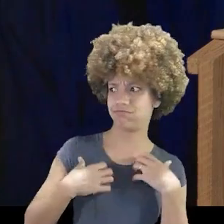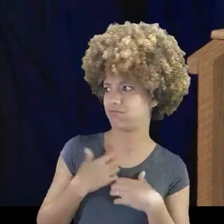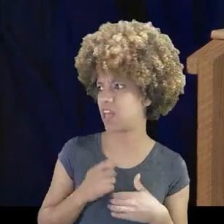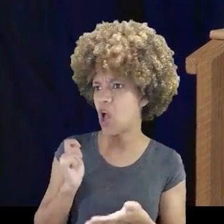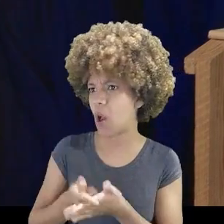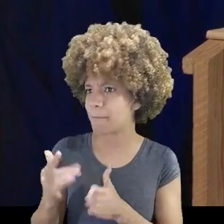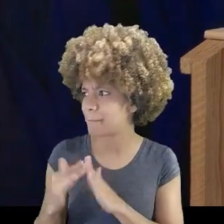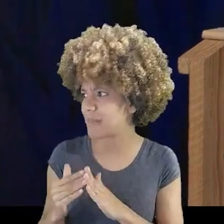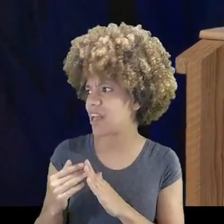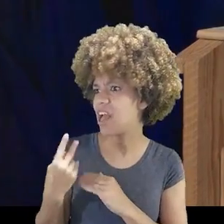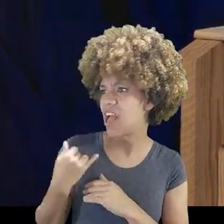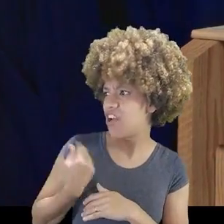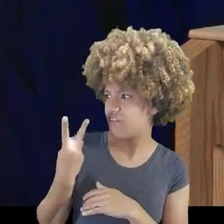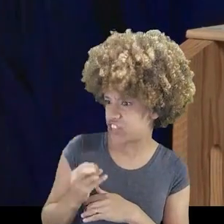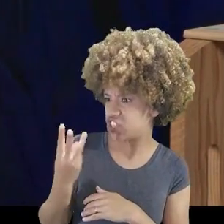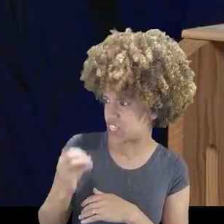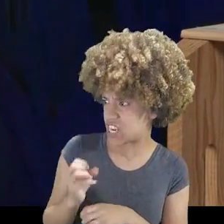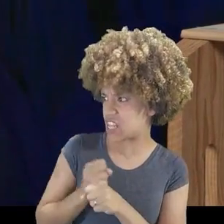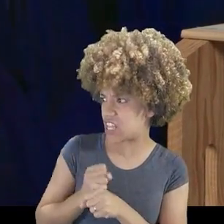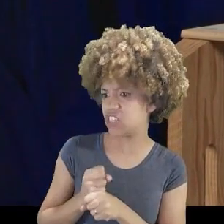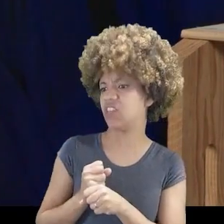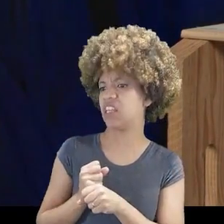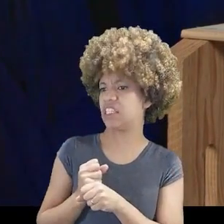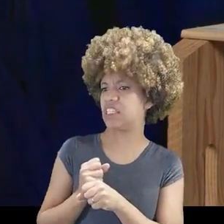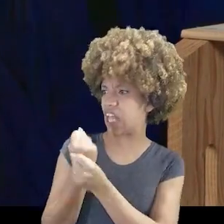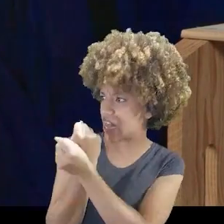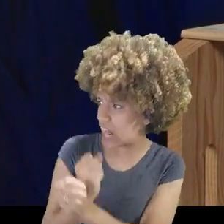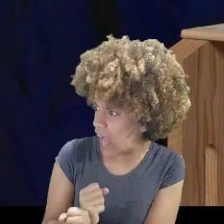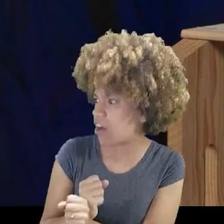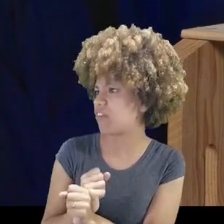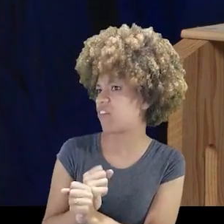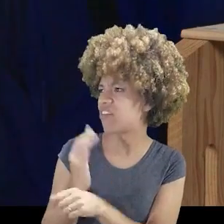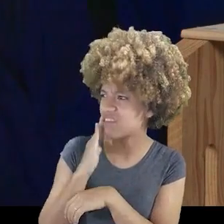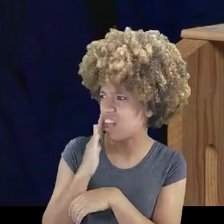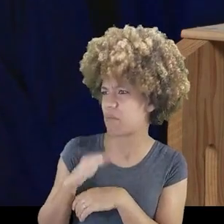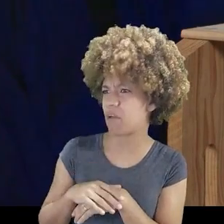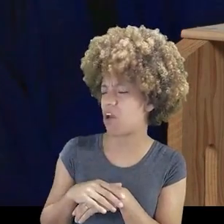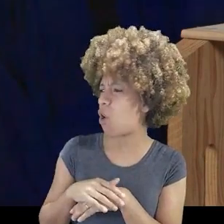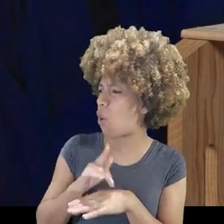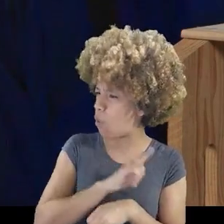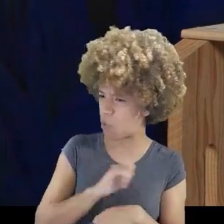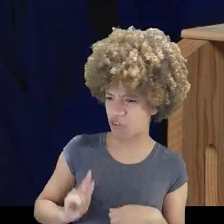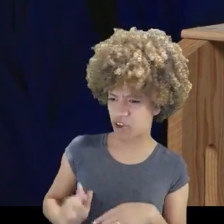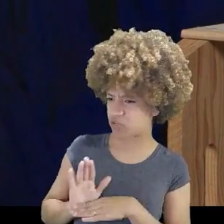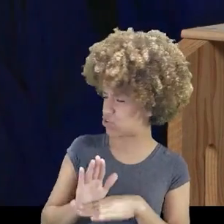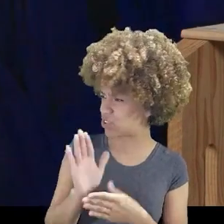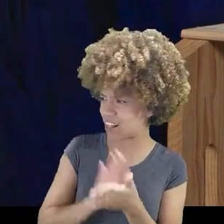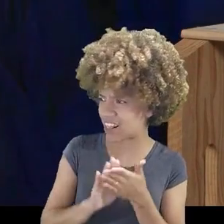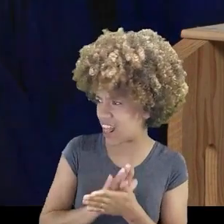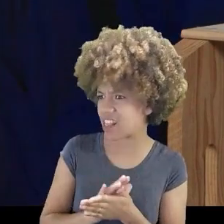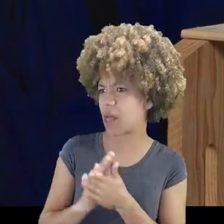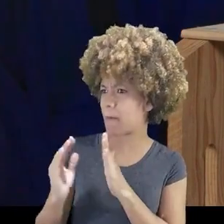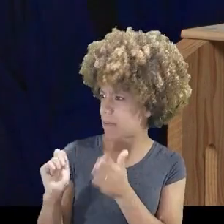Quer comprar uma casa em 20 e 30 anos se mata você vira escravo Quem sabe você vira escravo para computa o governo não te ajuda a